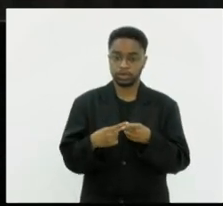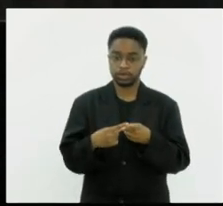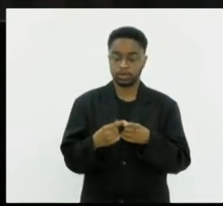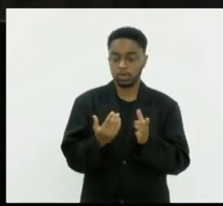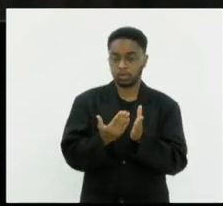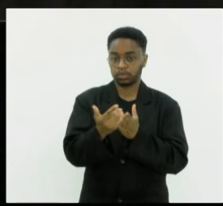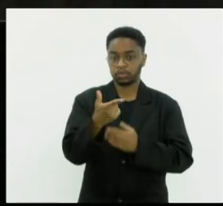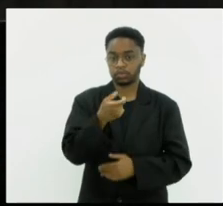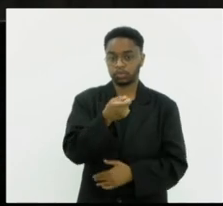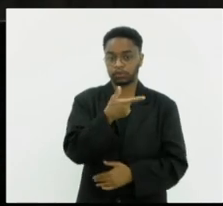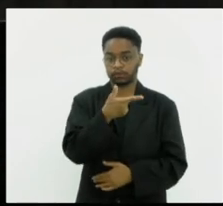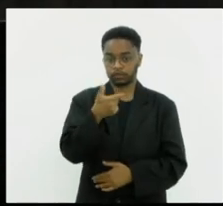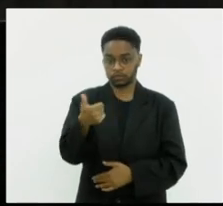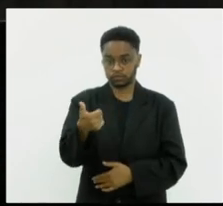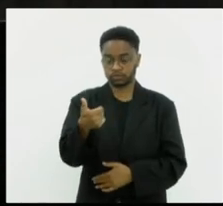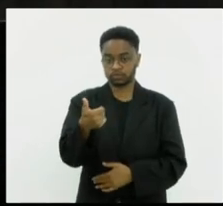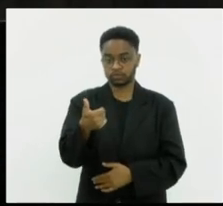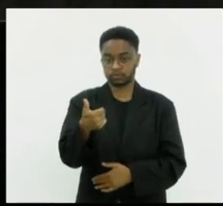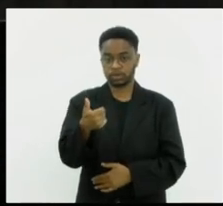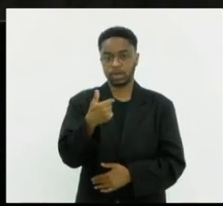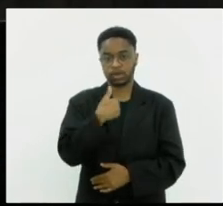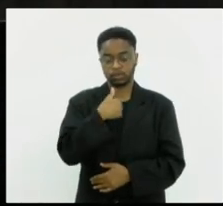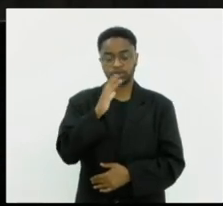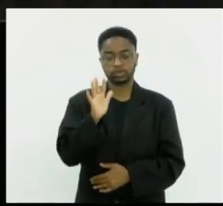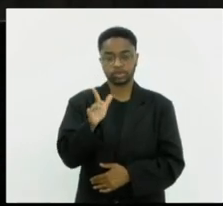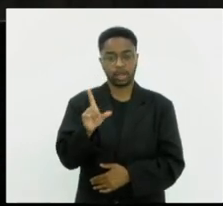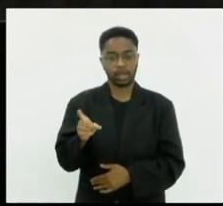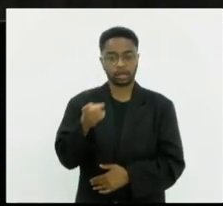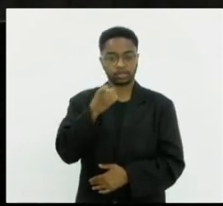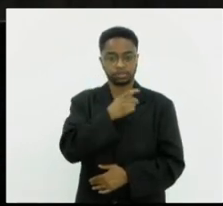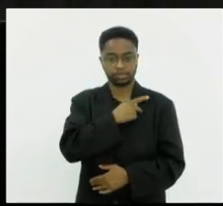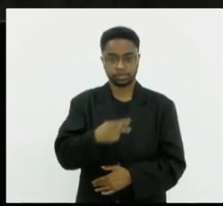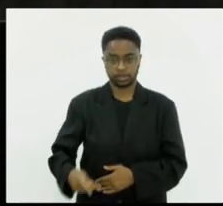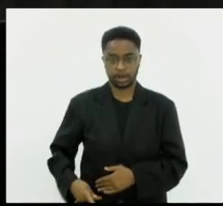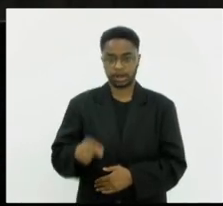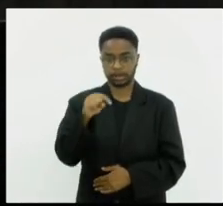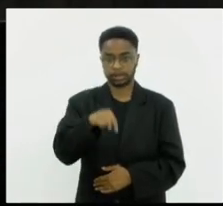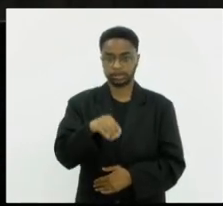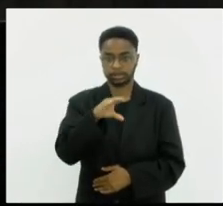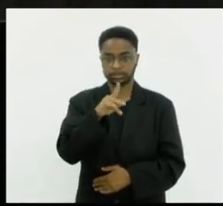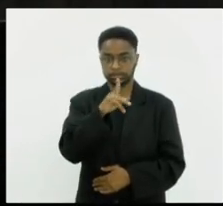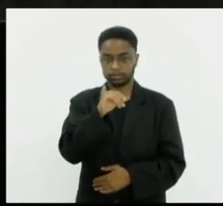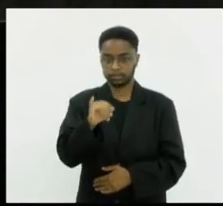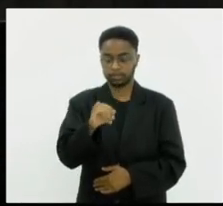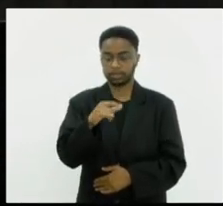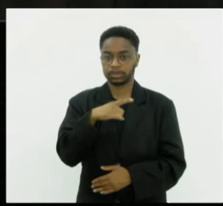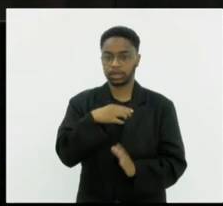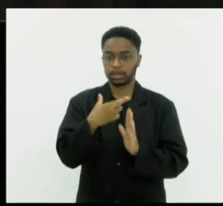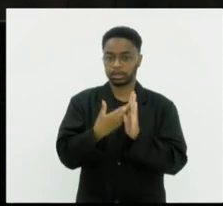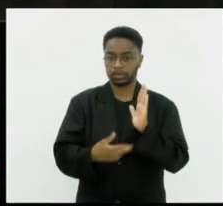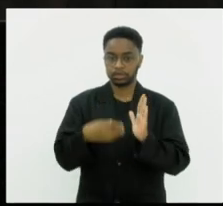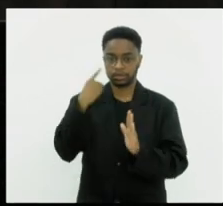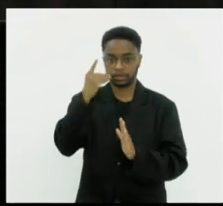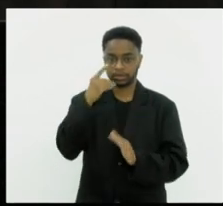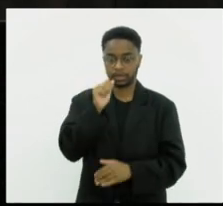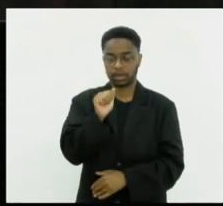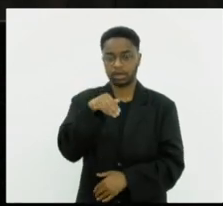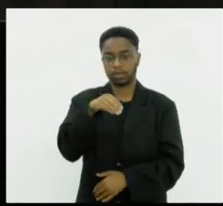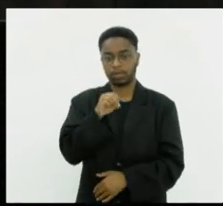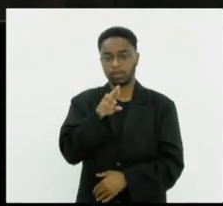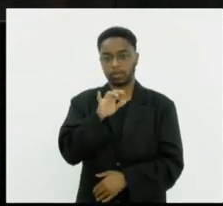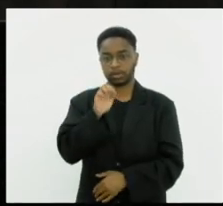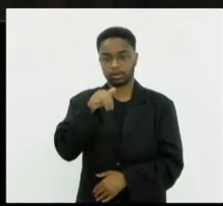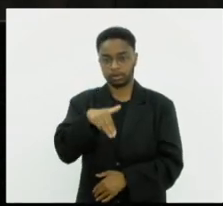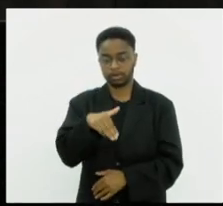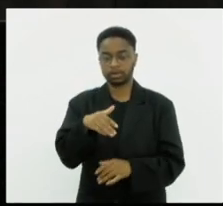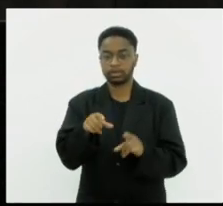21, presidi aqui uma CPI, cujo relator foi o deputado Amorim